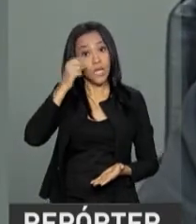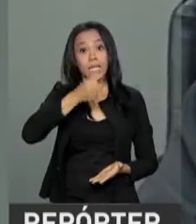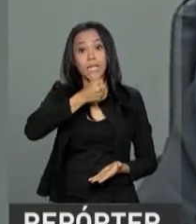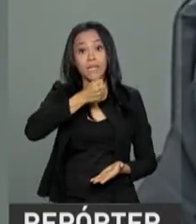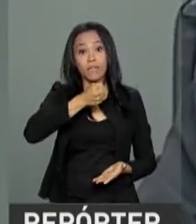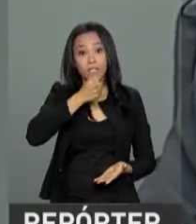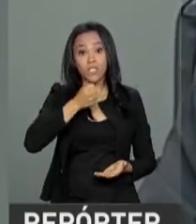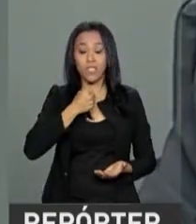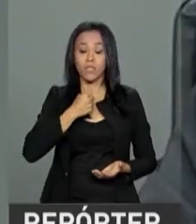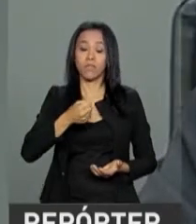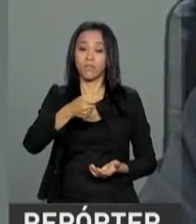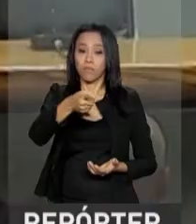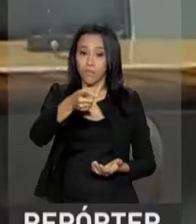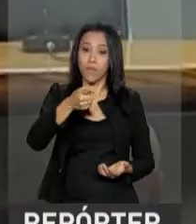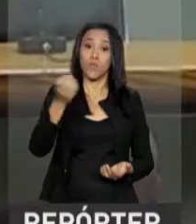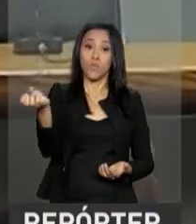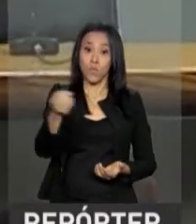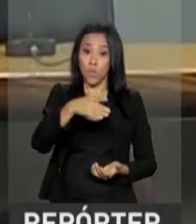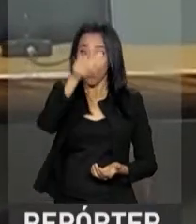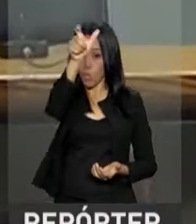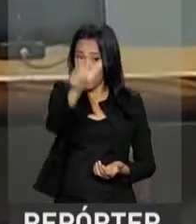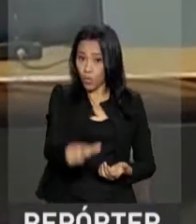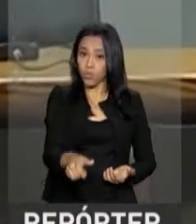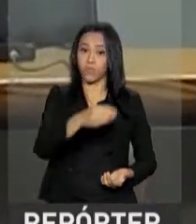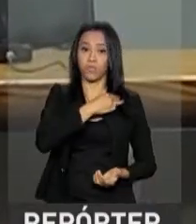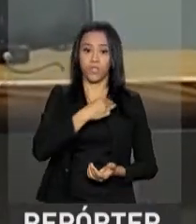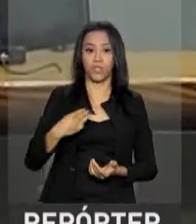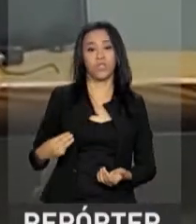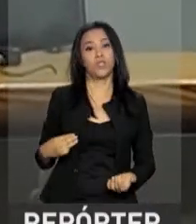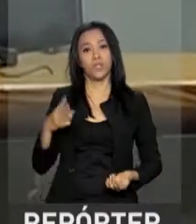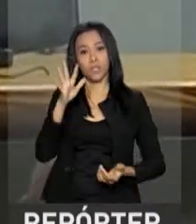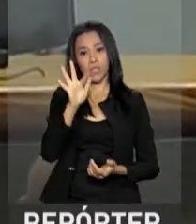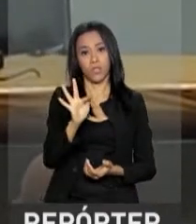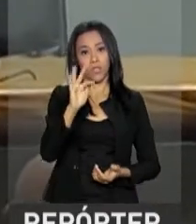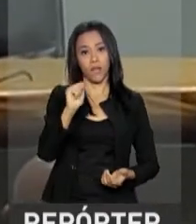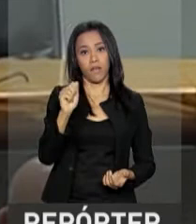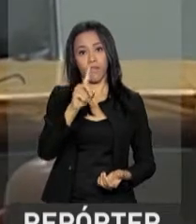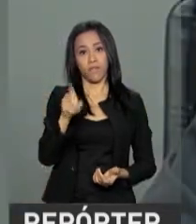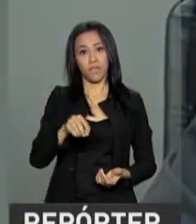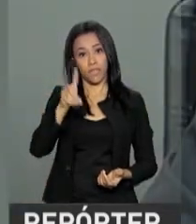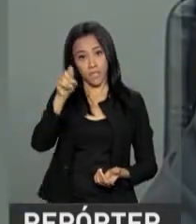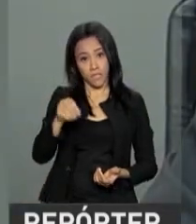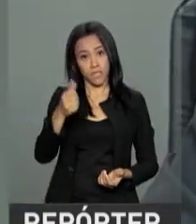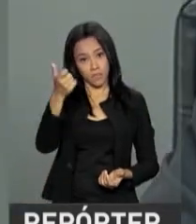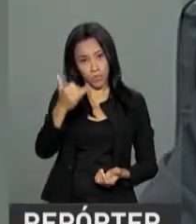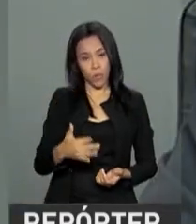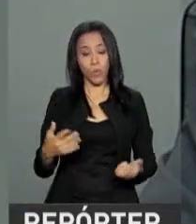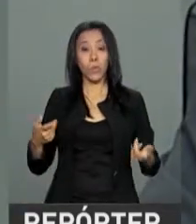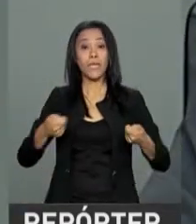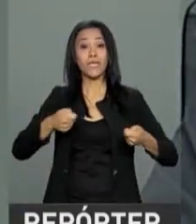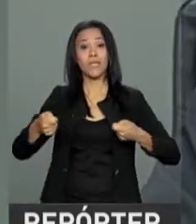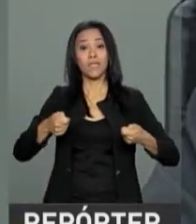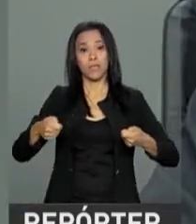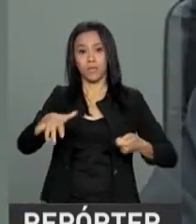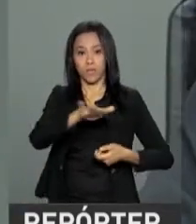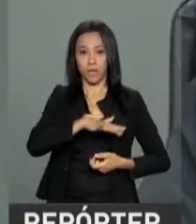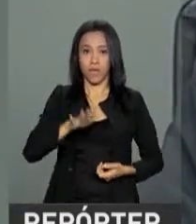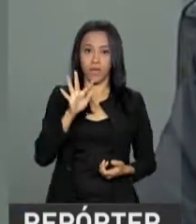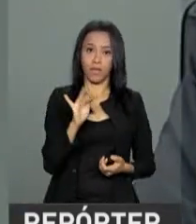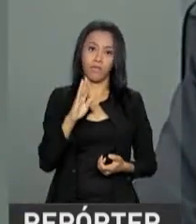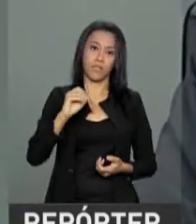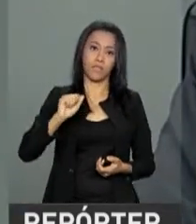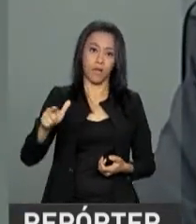o novo ministro da fazenda reiterou o compromisso do governo com equilíbrio fiscal é afirmar o nosso absoluto compromisso